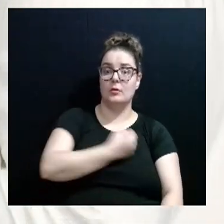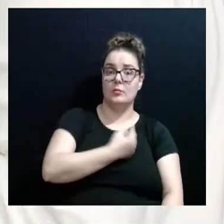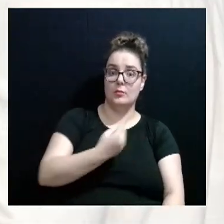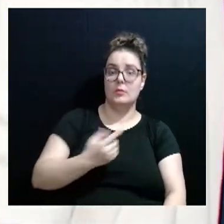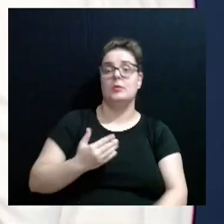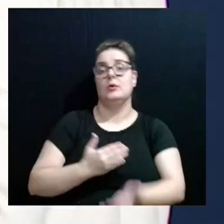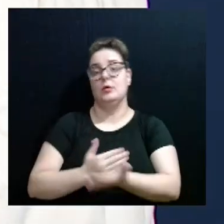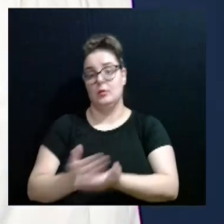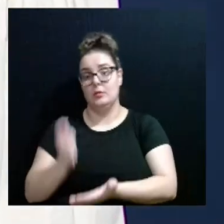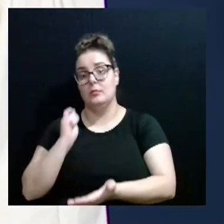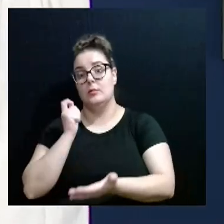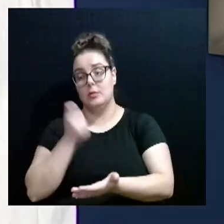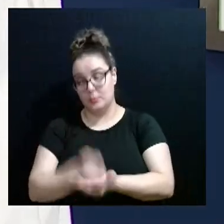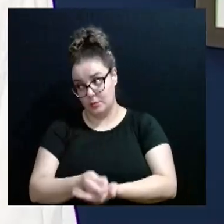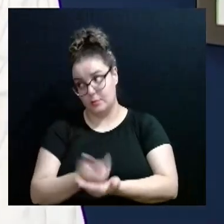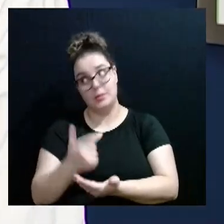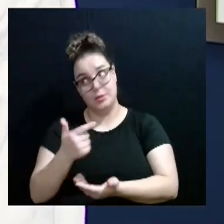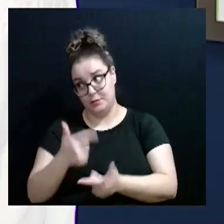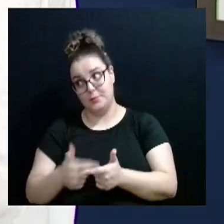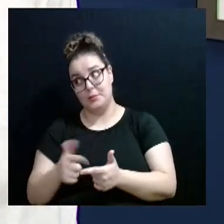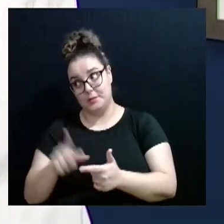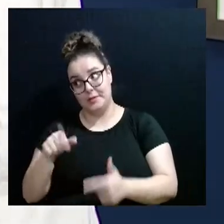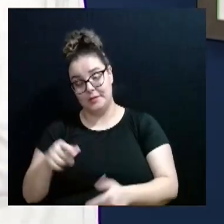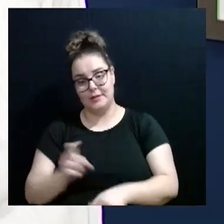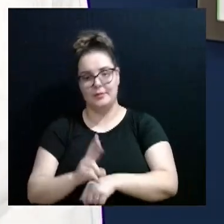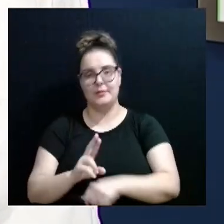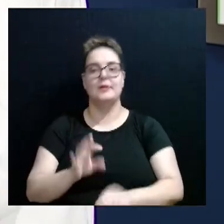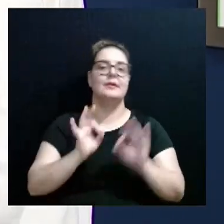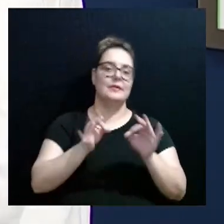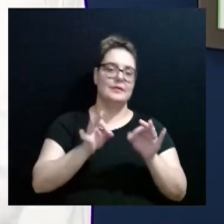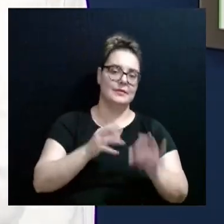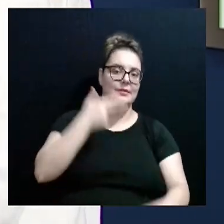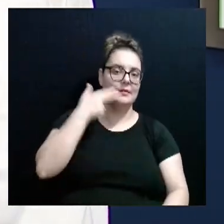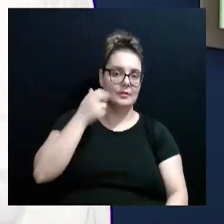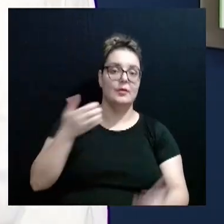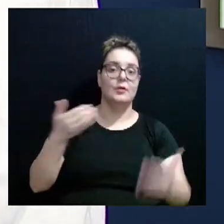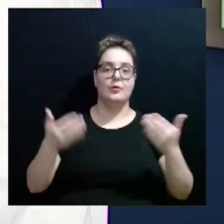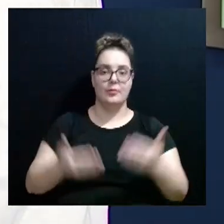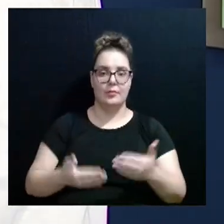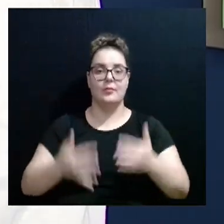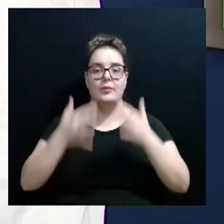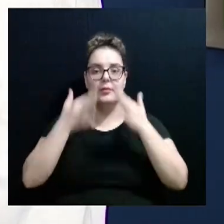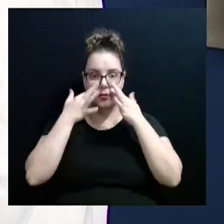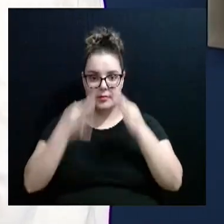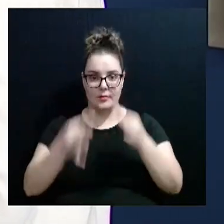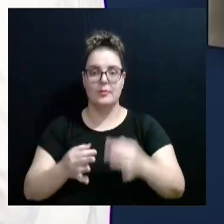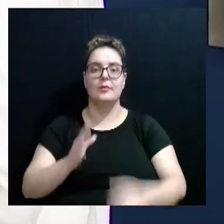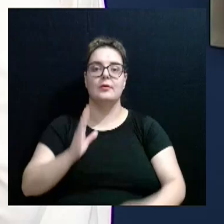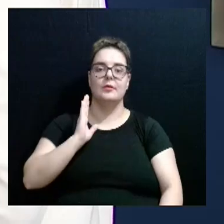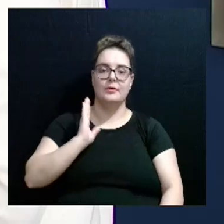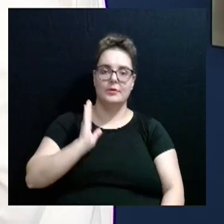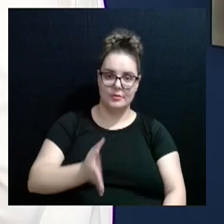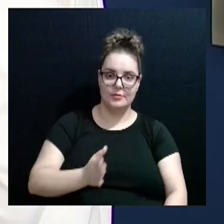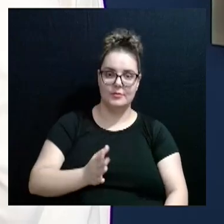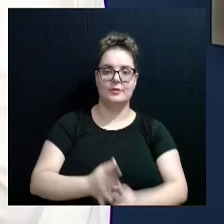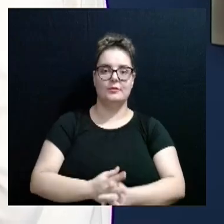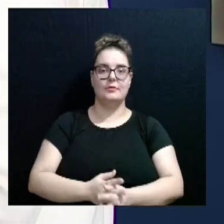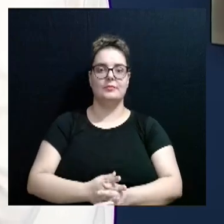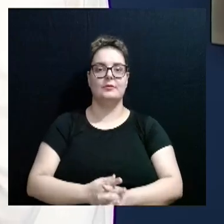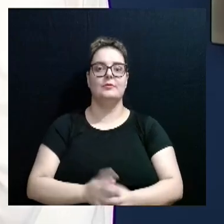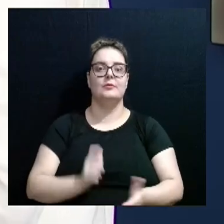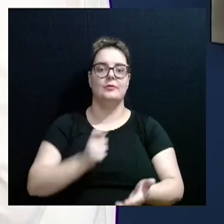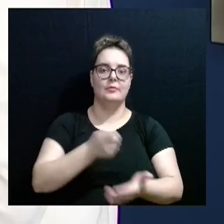a pagar para não ter problema, né, doutora? Exatamente, Rafael. Hoje tem que ter muita atenção e já providenciar o pagamento